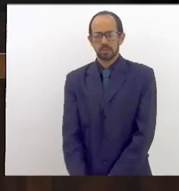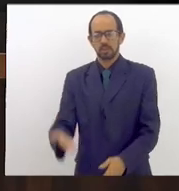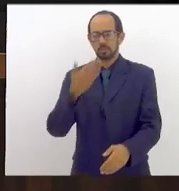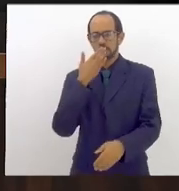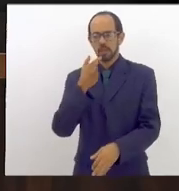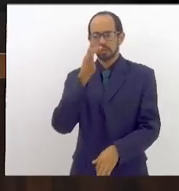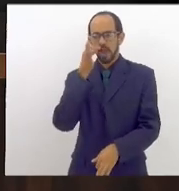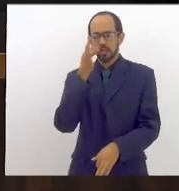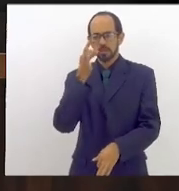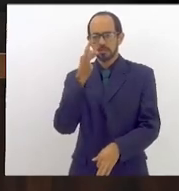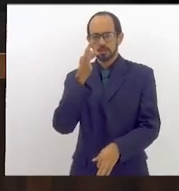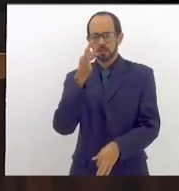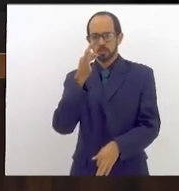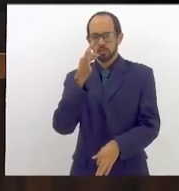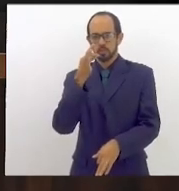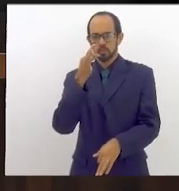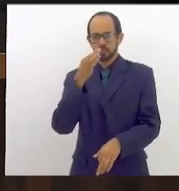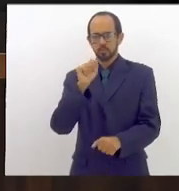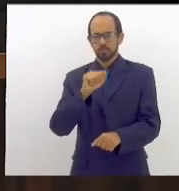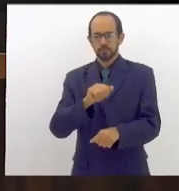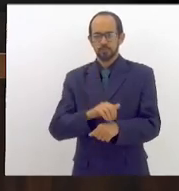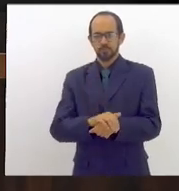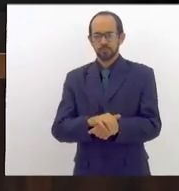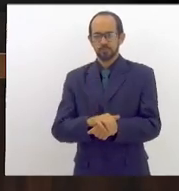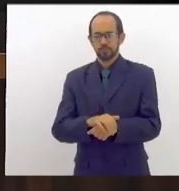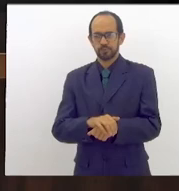veja que a gente possa fazer